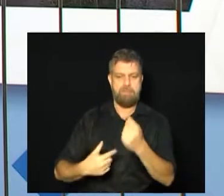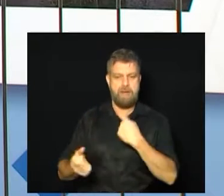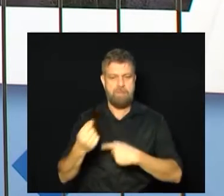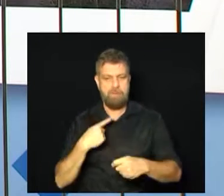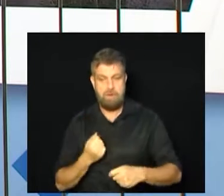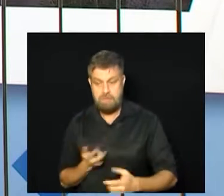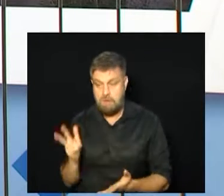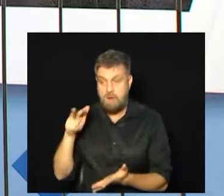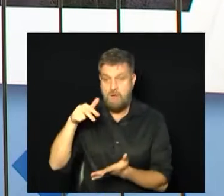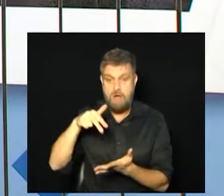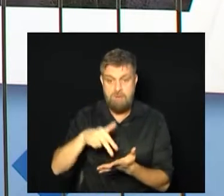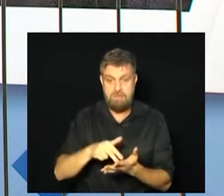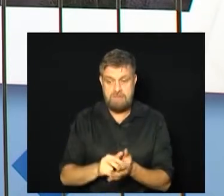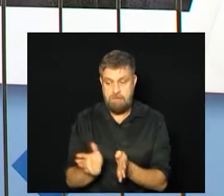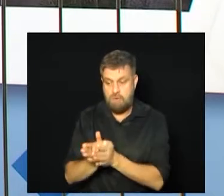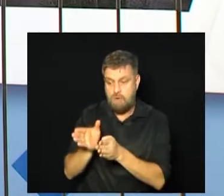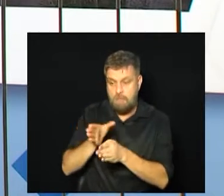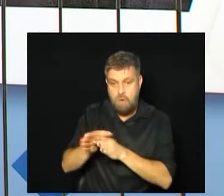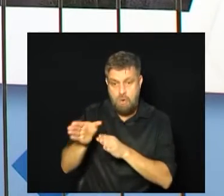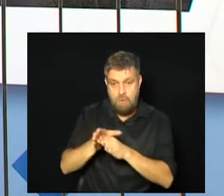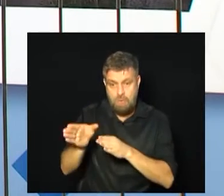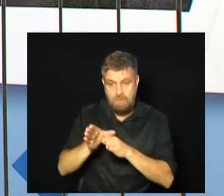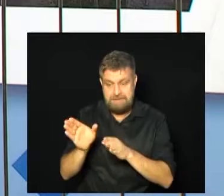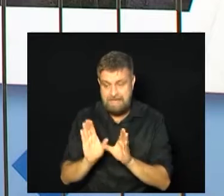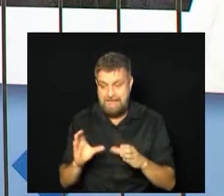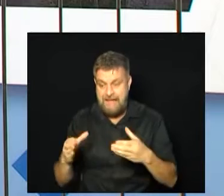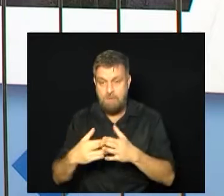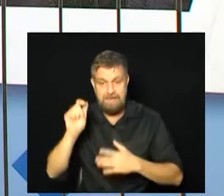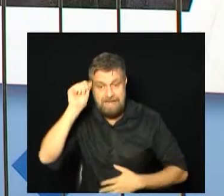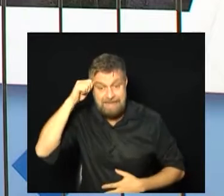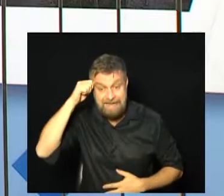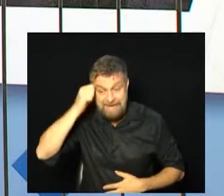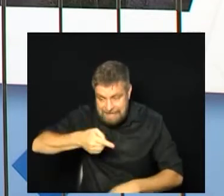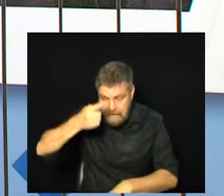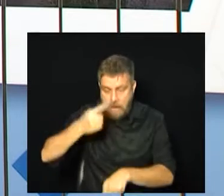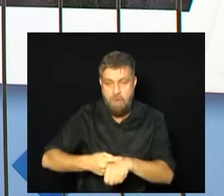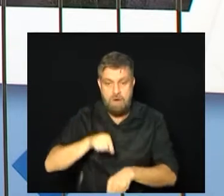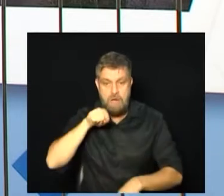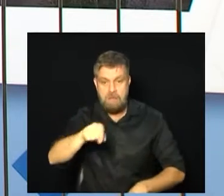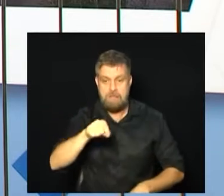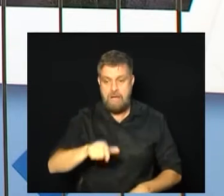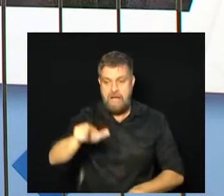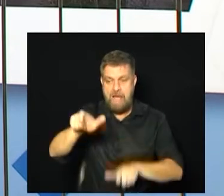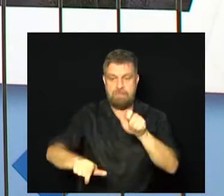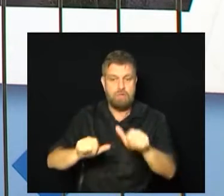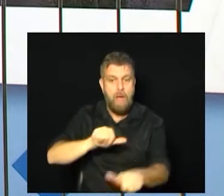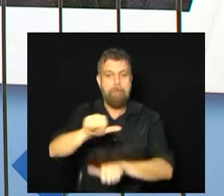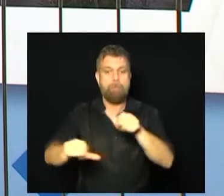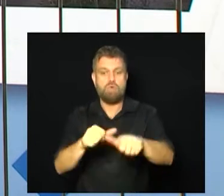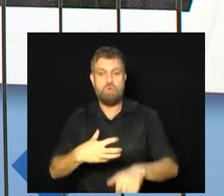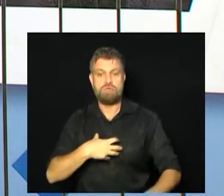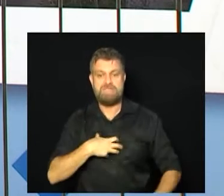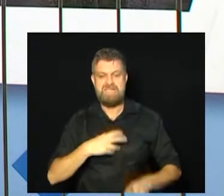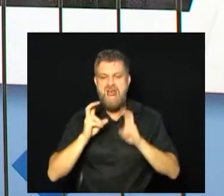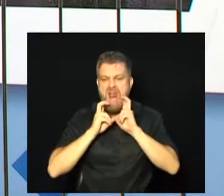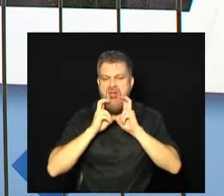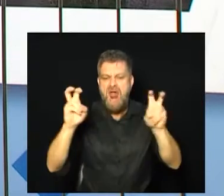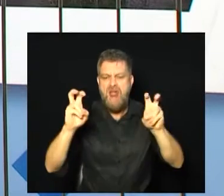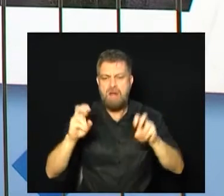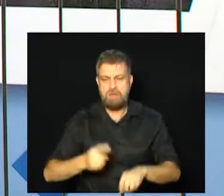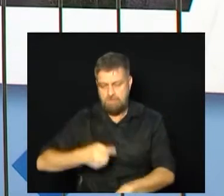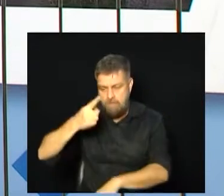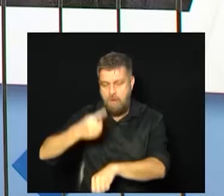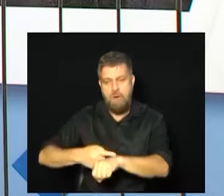subi novamente para falar do Conselho de Desenvolvimento e Participação da Comunidade Negra, mudou completamente o tom, né? Teve determinado momento que eles